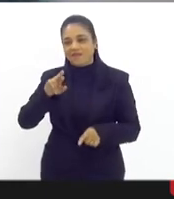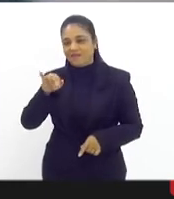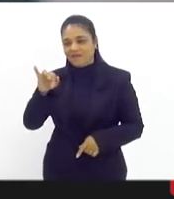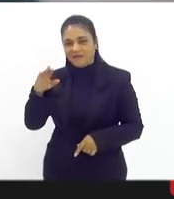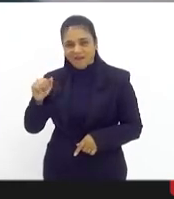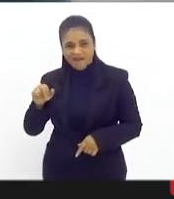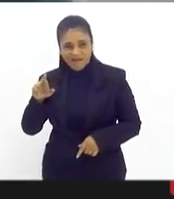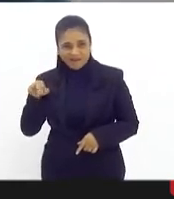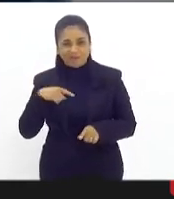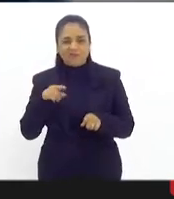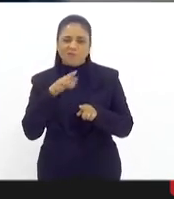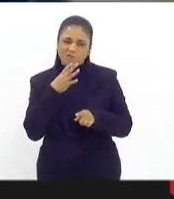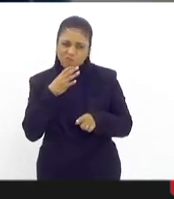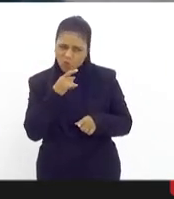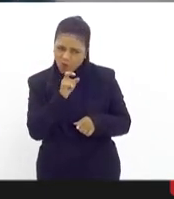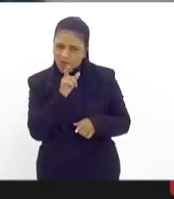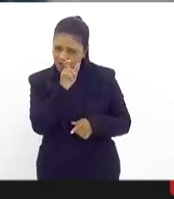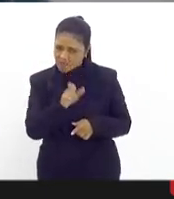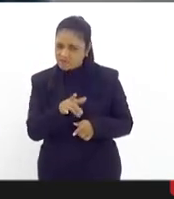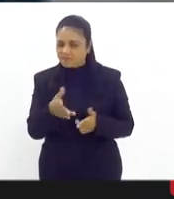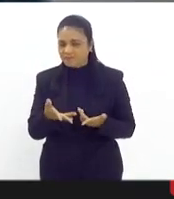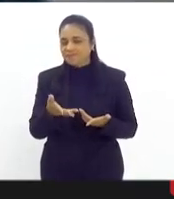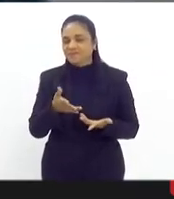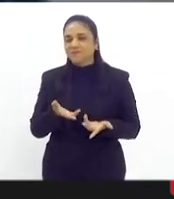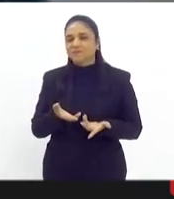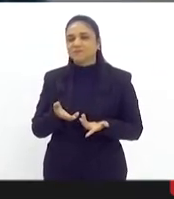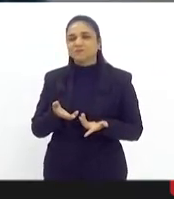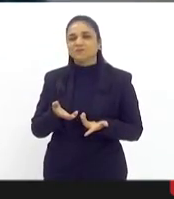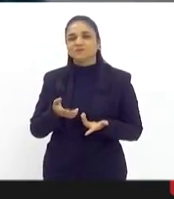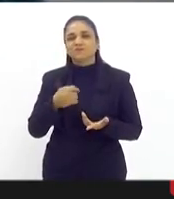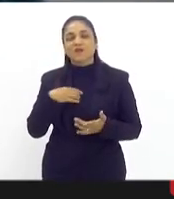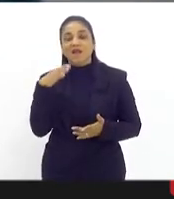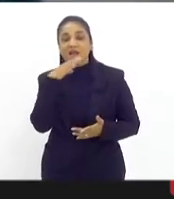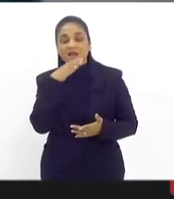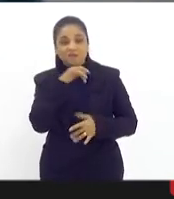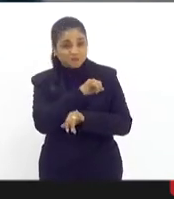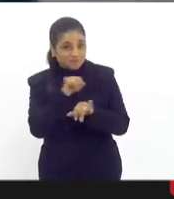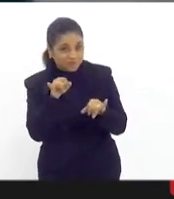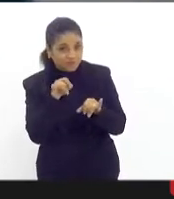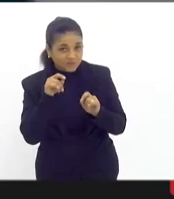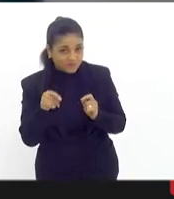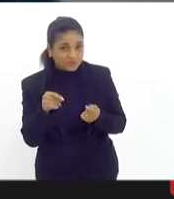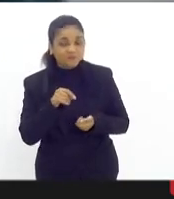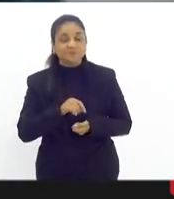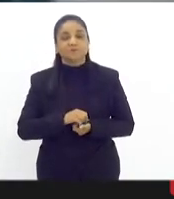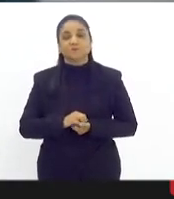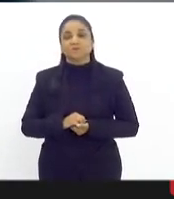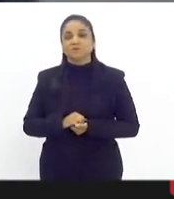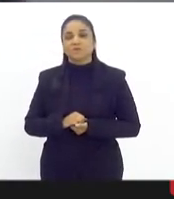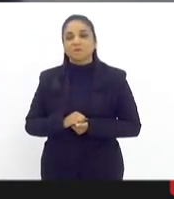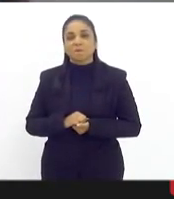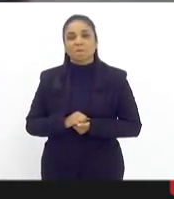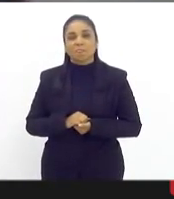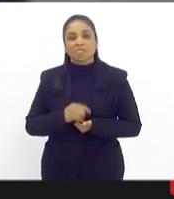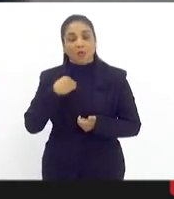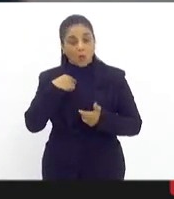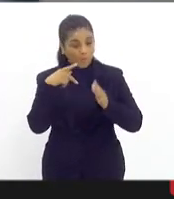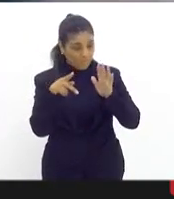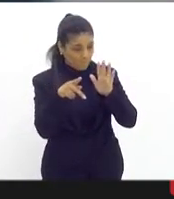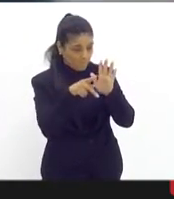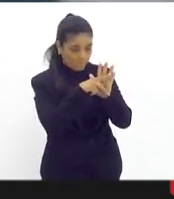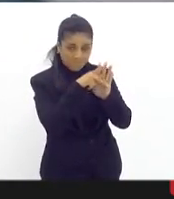conhece também. E queria só falar uma coisa bem rapidinho aqui. Olha, esse nosso